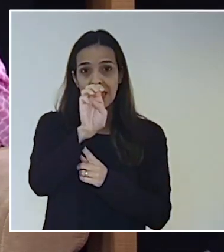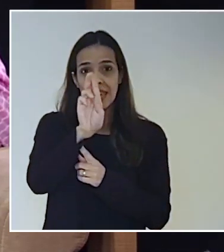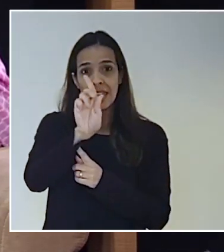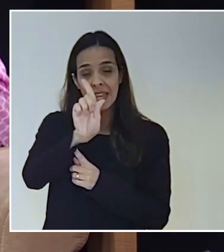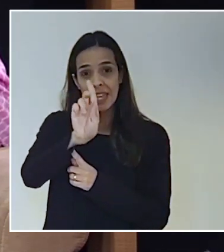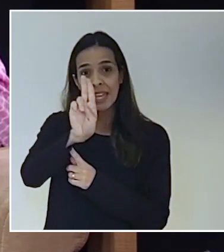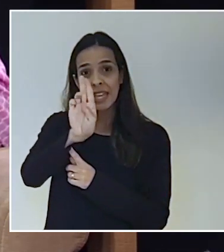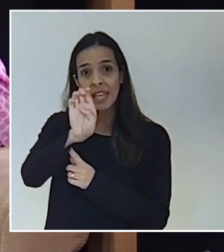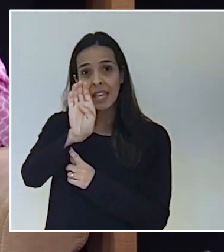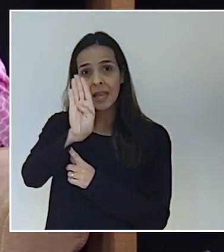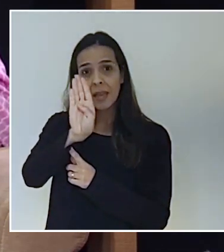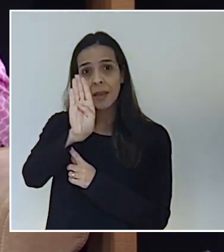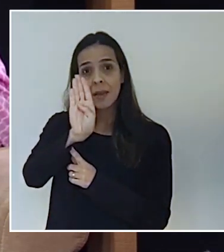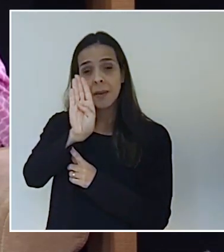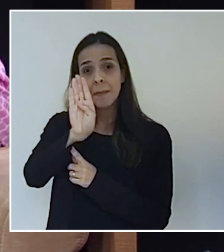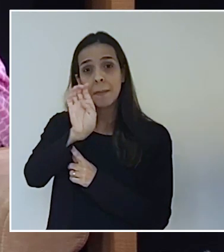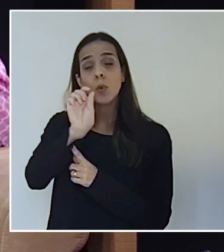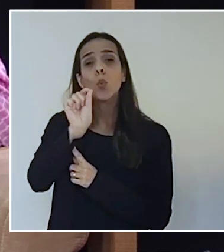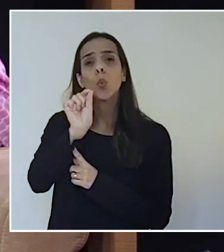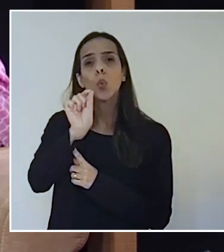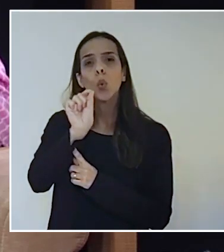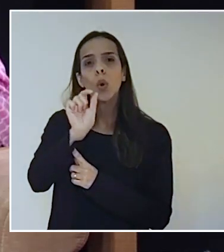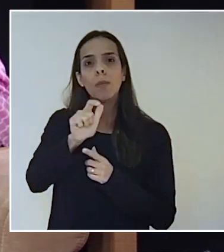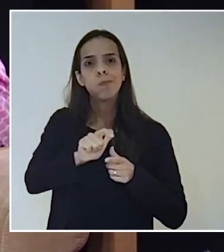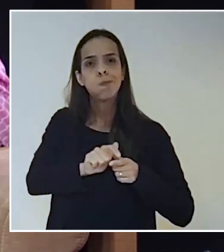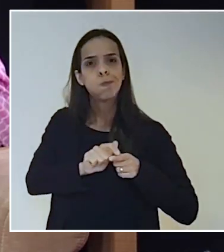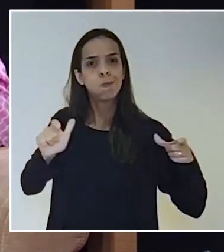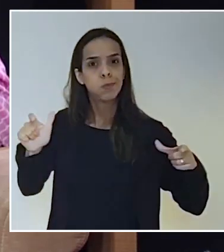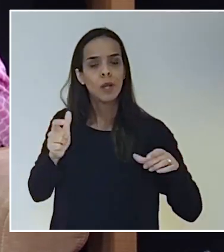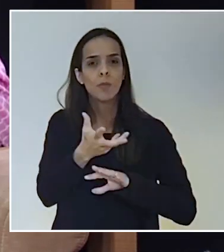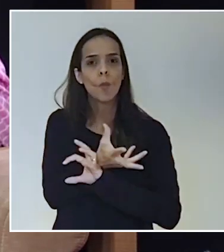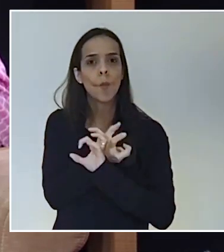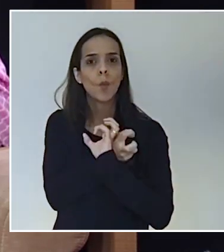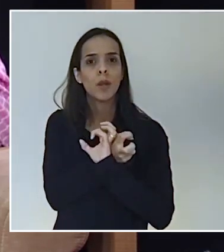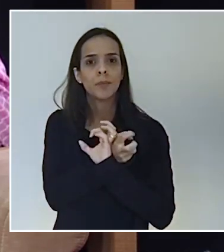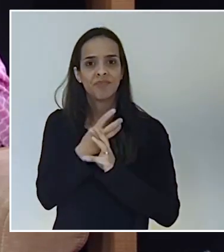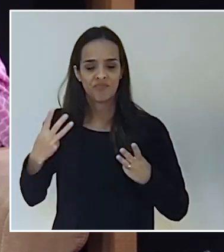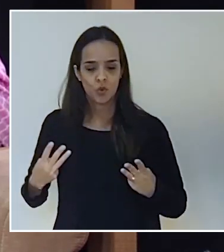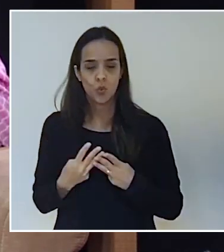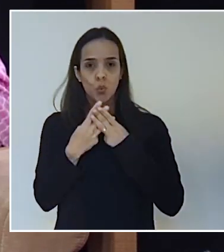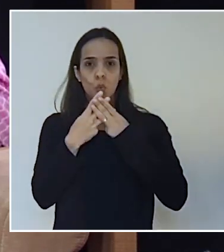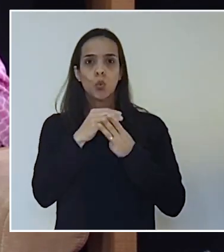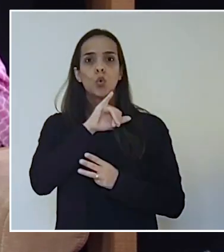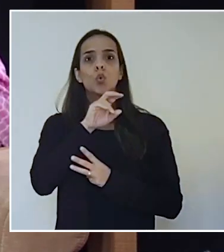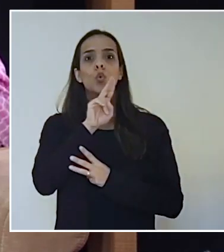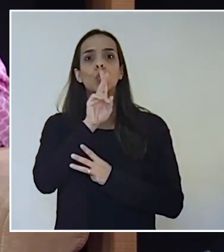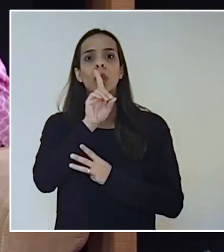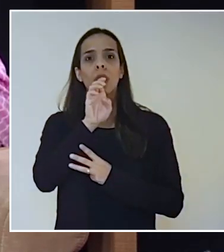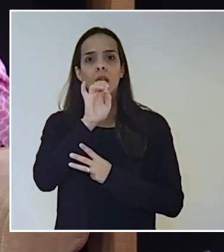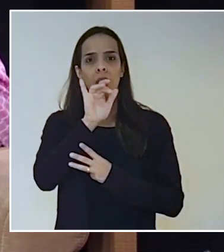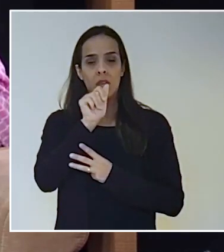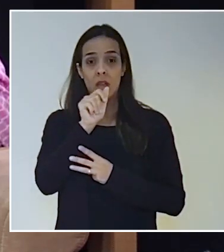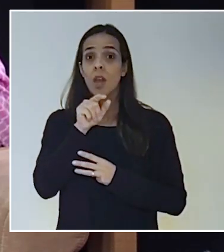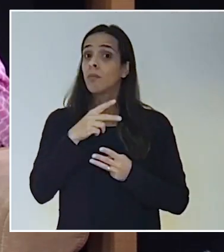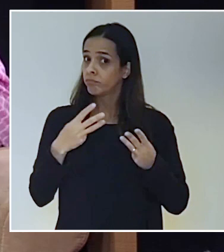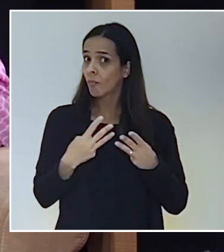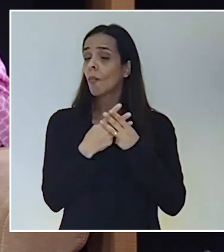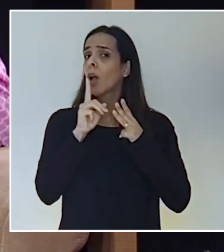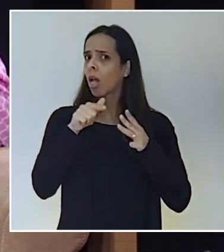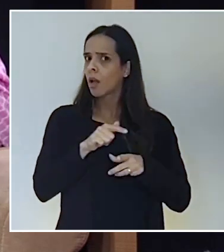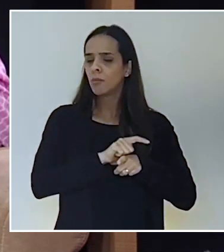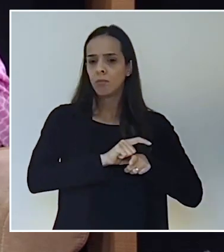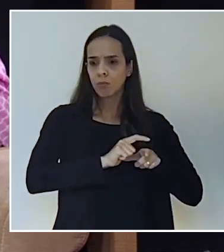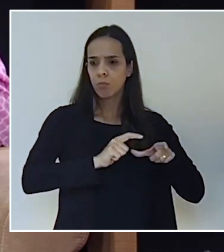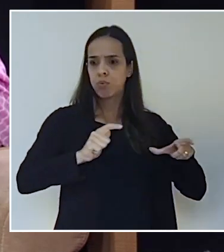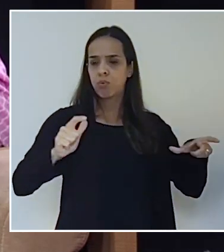Judéia, fundamentalmente, é toda deserta. Mas o maior deserto da Judéia é o Neguebe.